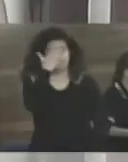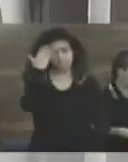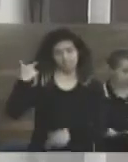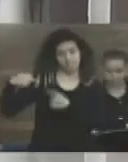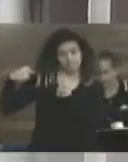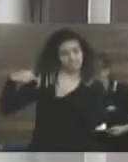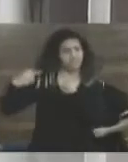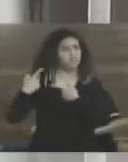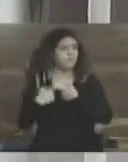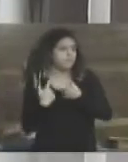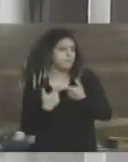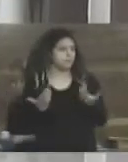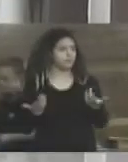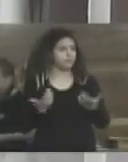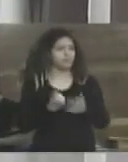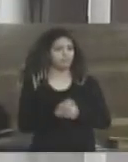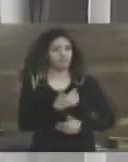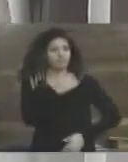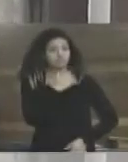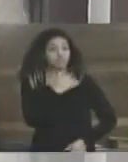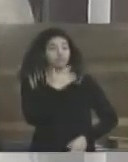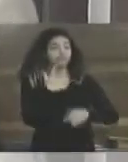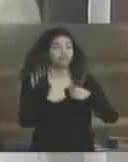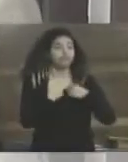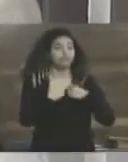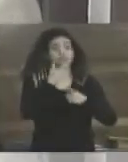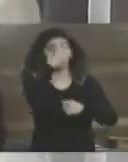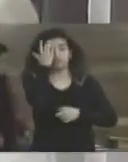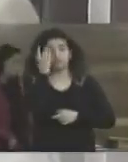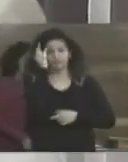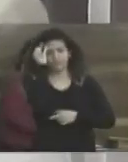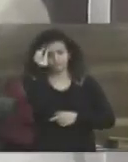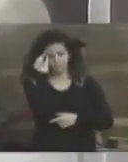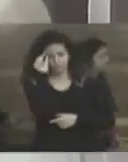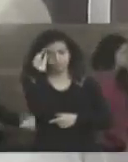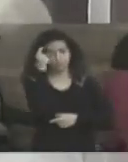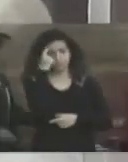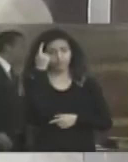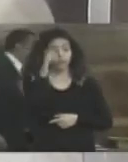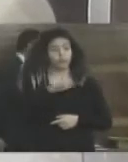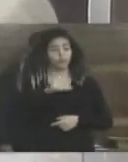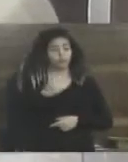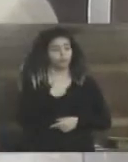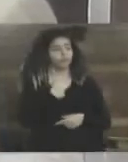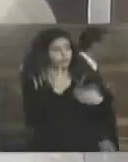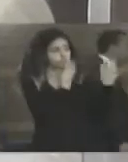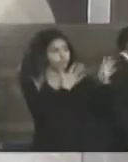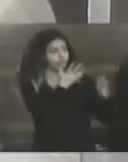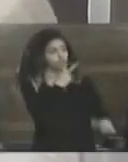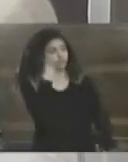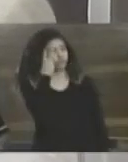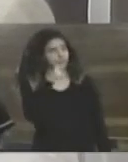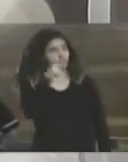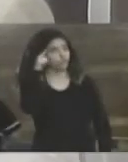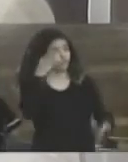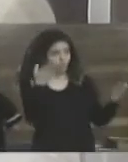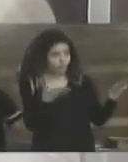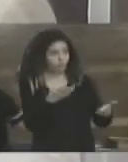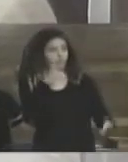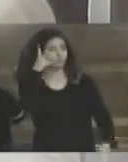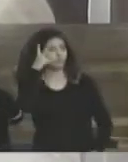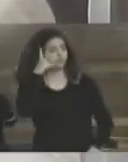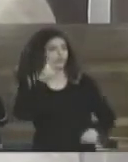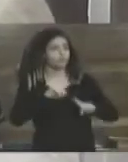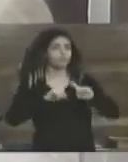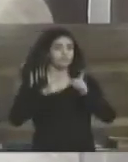na época, mas por pessoas pequenas, pessoas que pensam pequena, porque quando, presidente, eu homenageei o vereador Léo, hoje vereador, mas